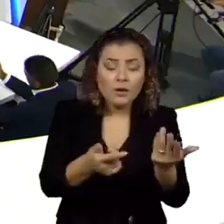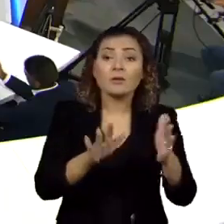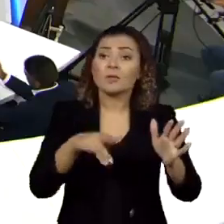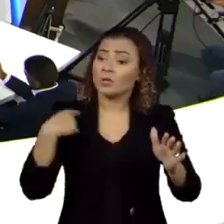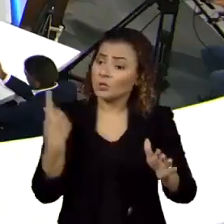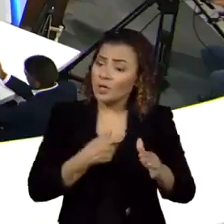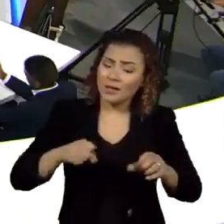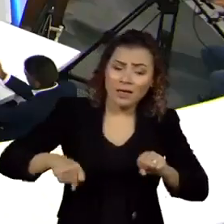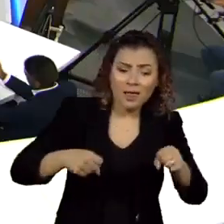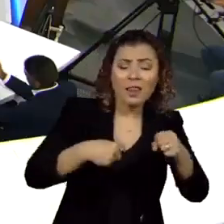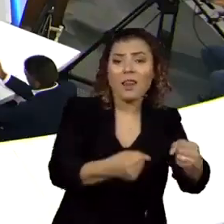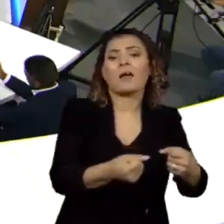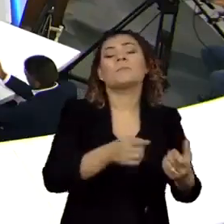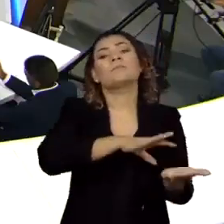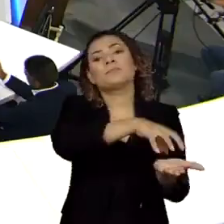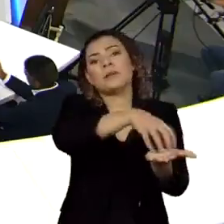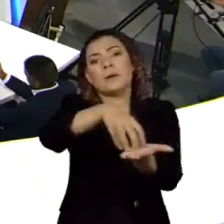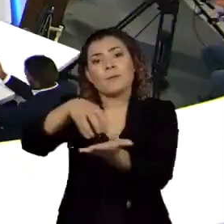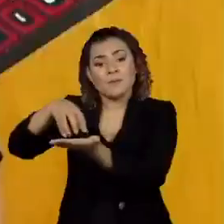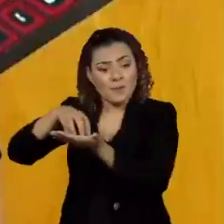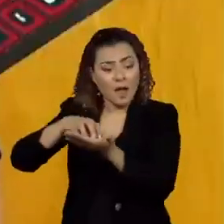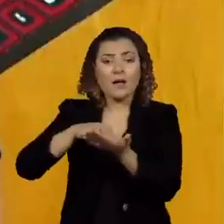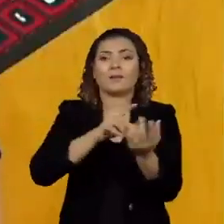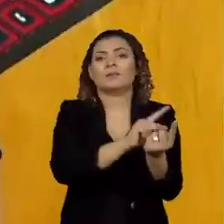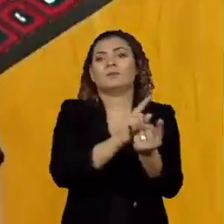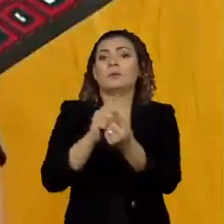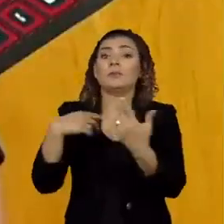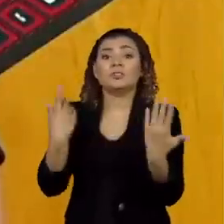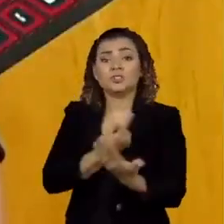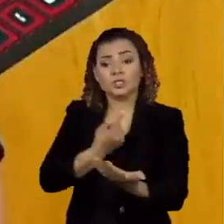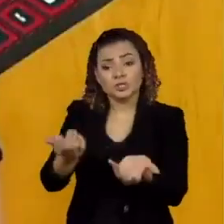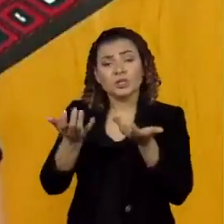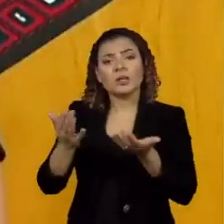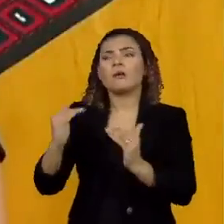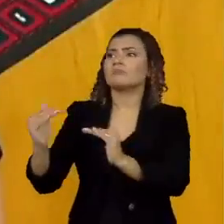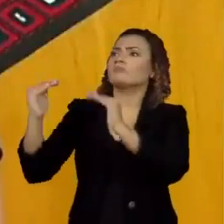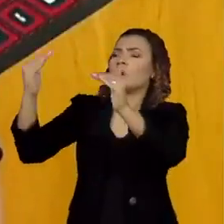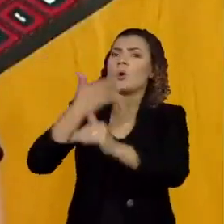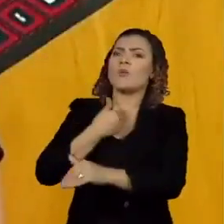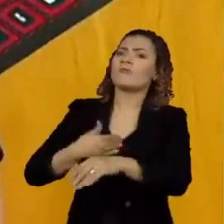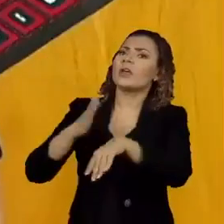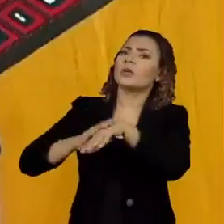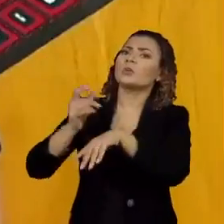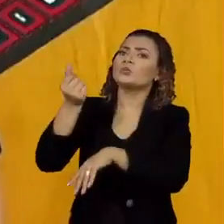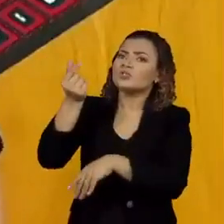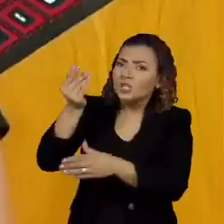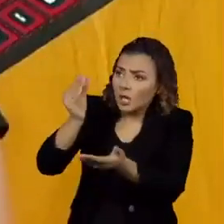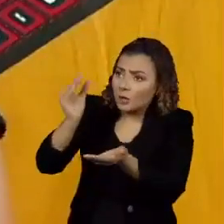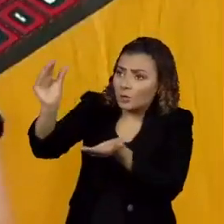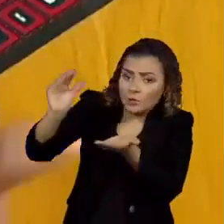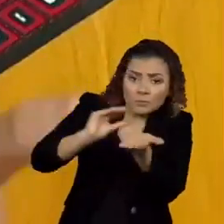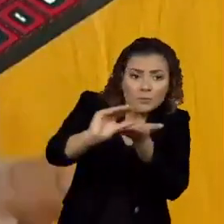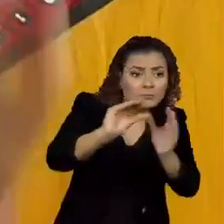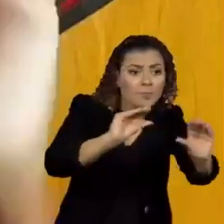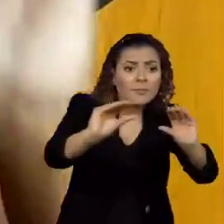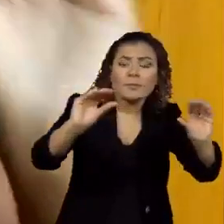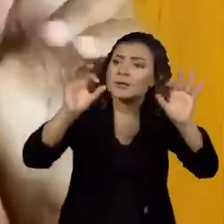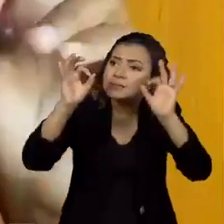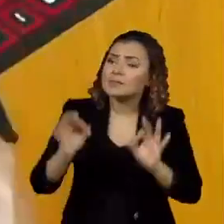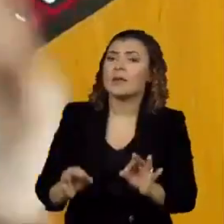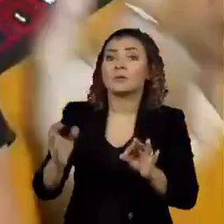todo o trabalho de pagar os impostos. O que a gente quer das autoridades é que apenas usem adequadamente aquilo que a gente